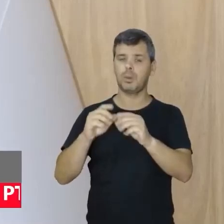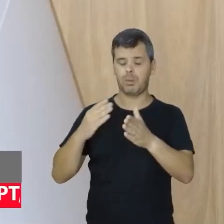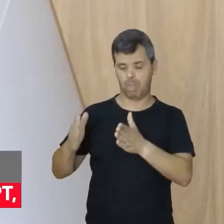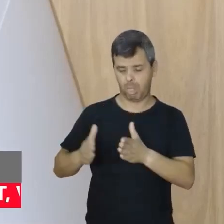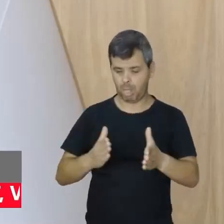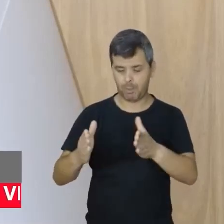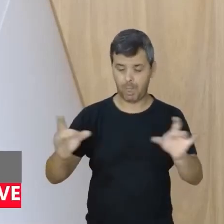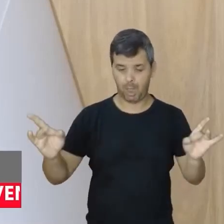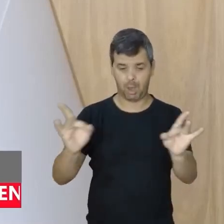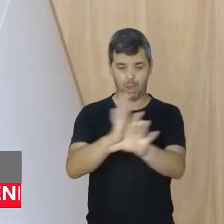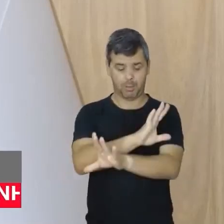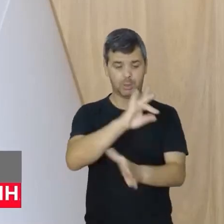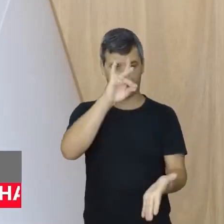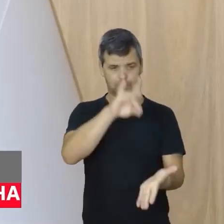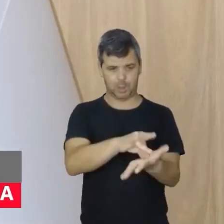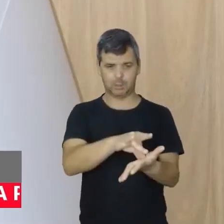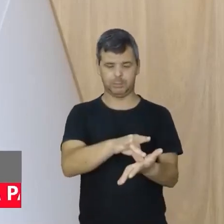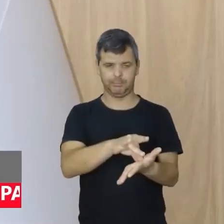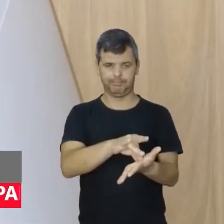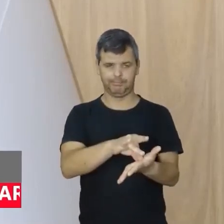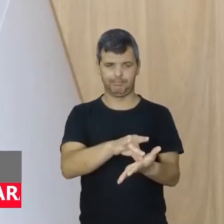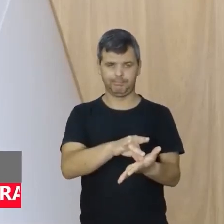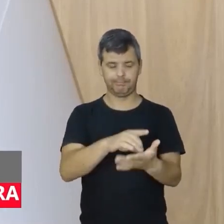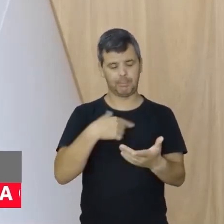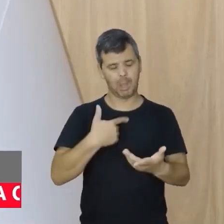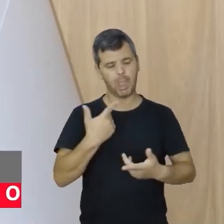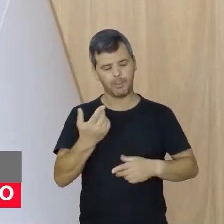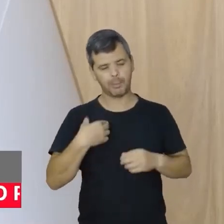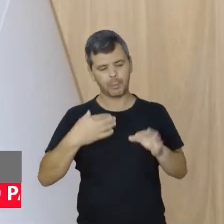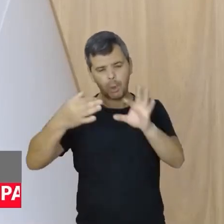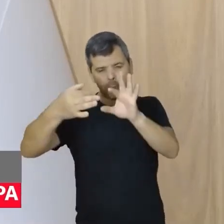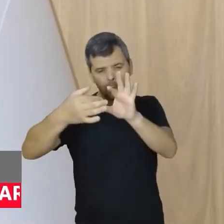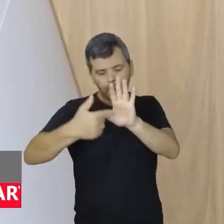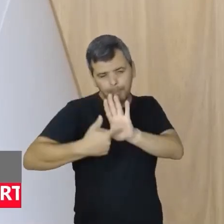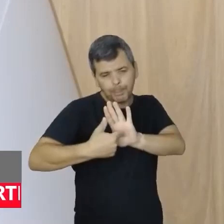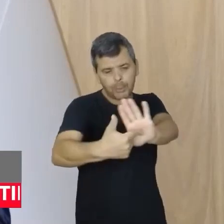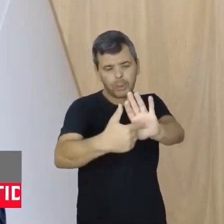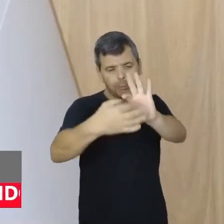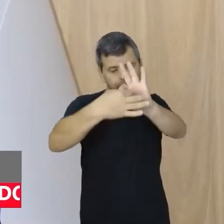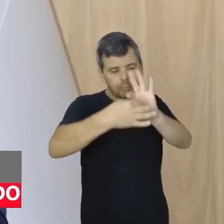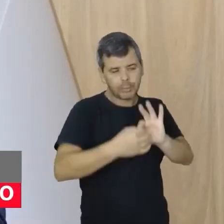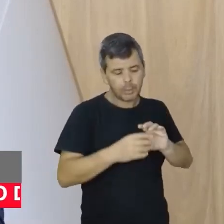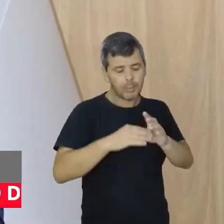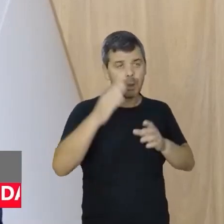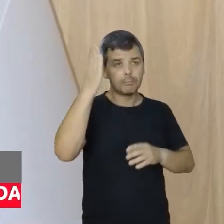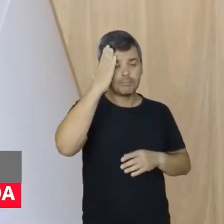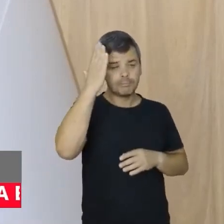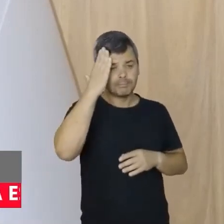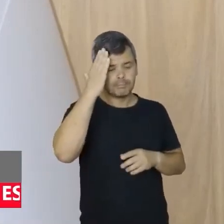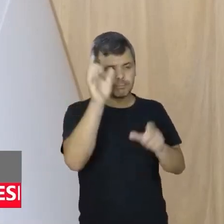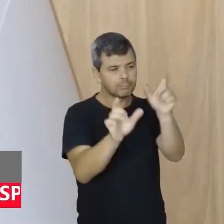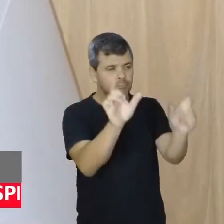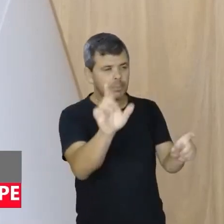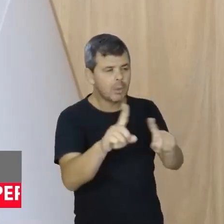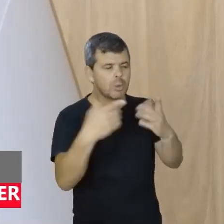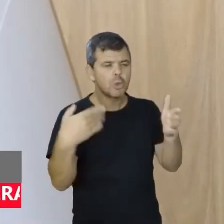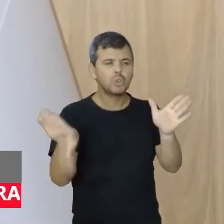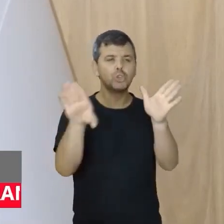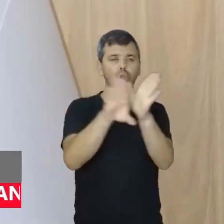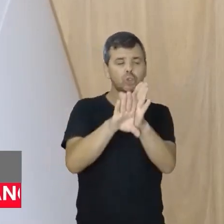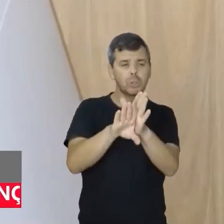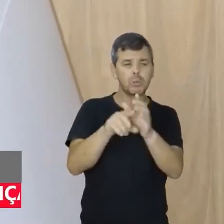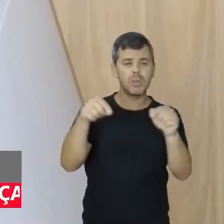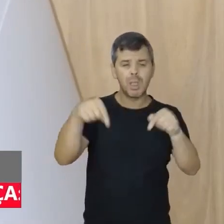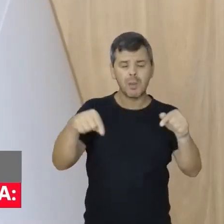caminhando para a extinção verdadeiramente. Eu preciso contextualizar os nossos telespectadores também para compreenderem por que nós chegamos, Amanda,